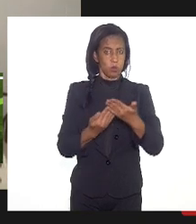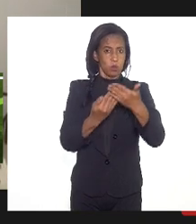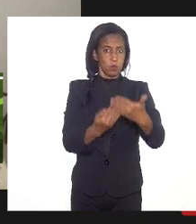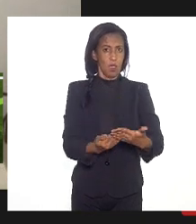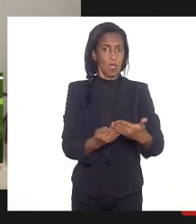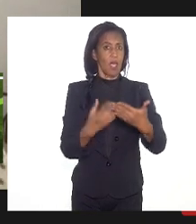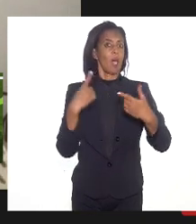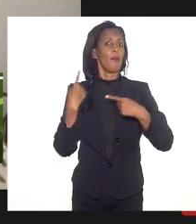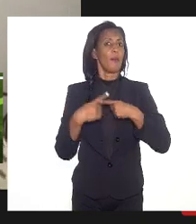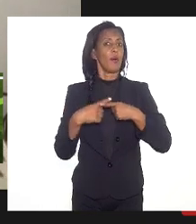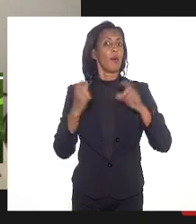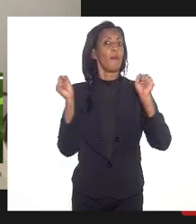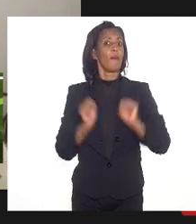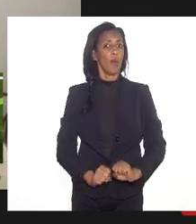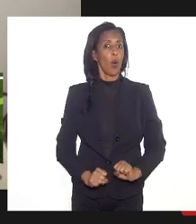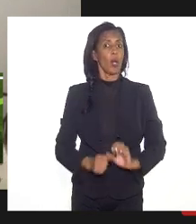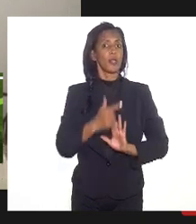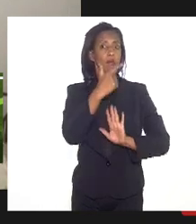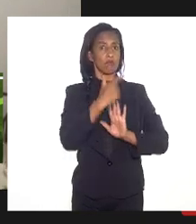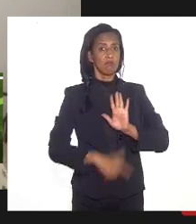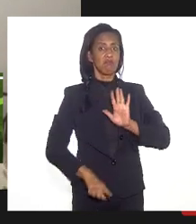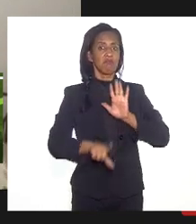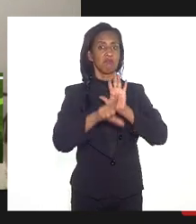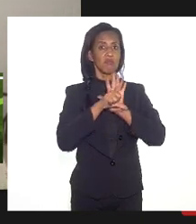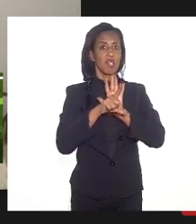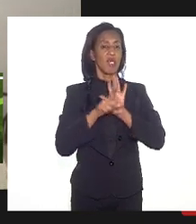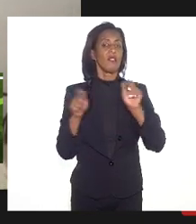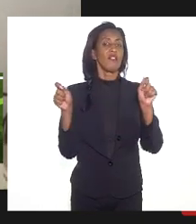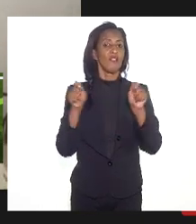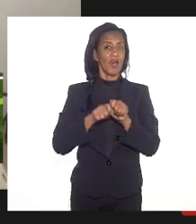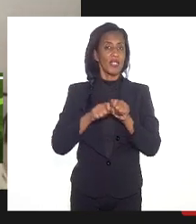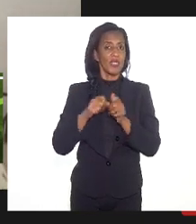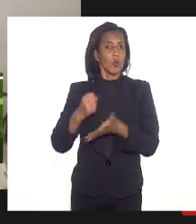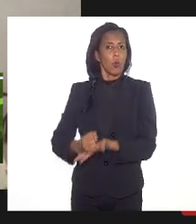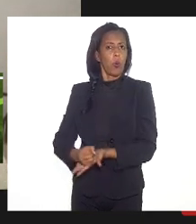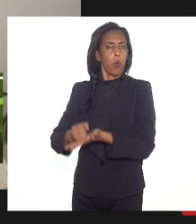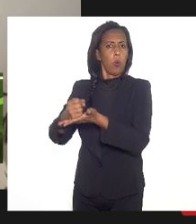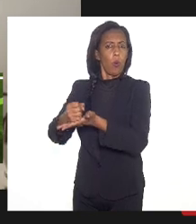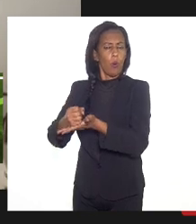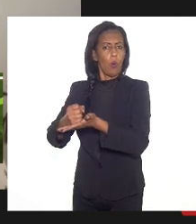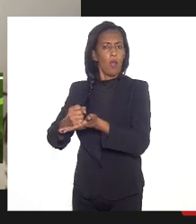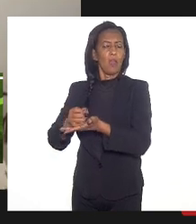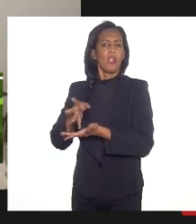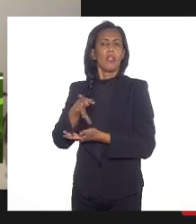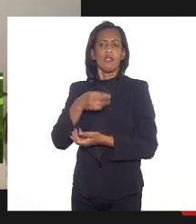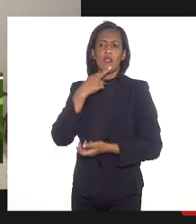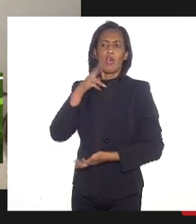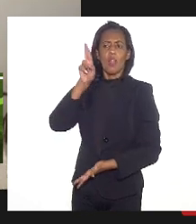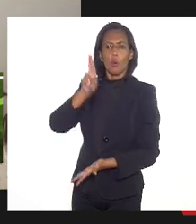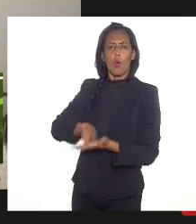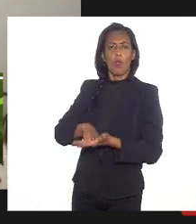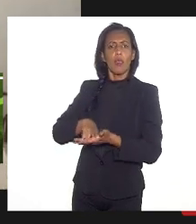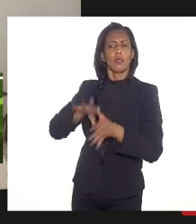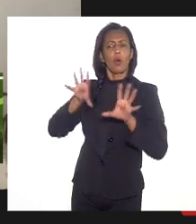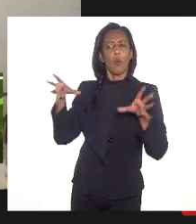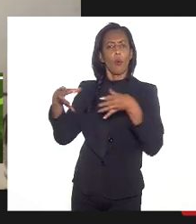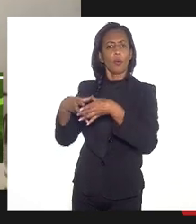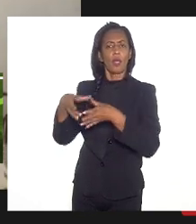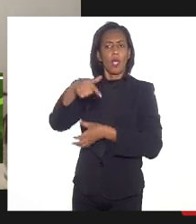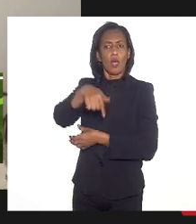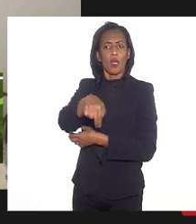possa fazer com esse plano sustentável e que reconheça as comunidades quilombolas de